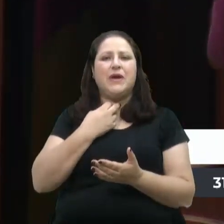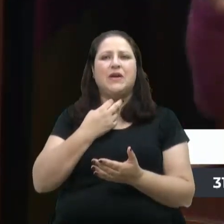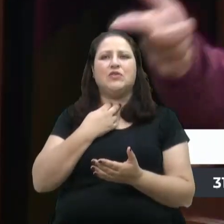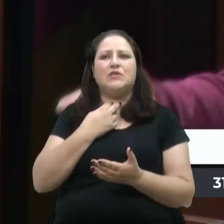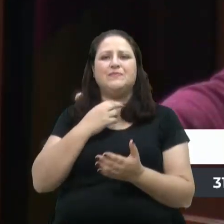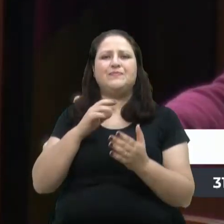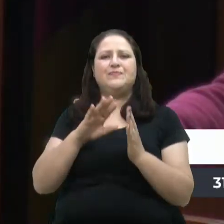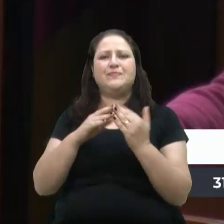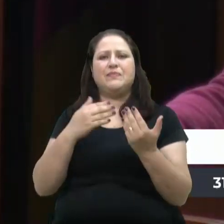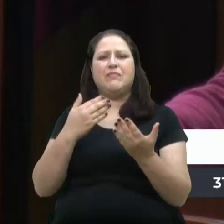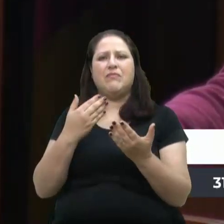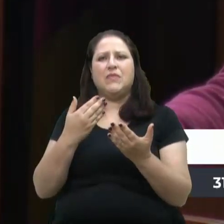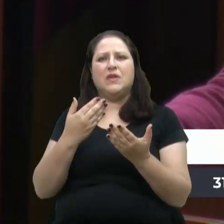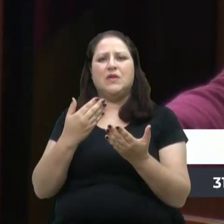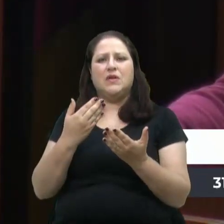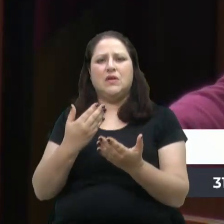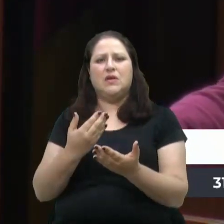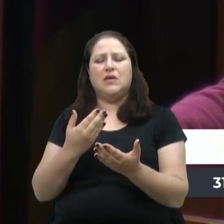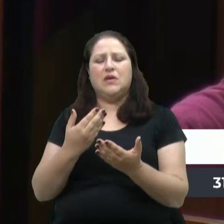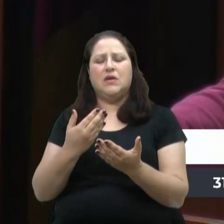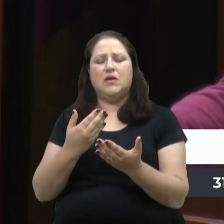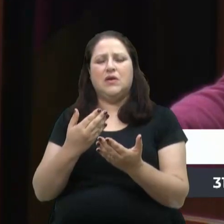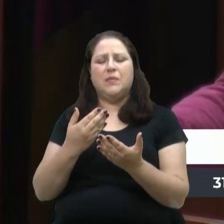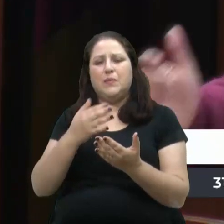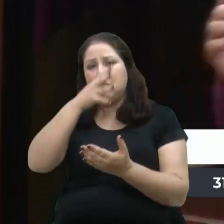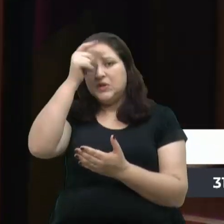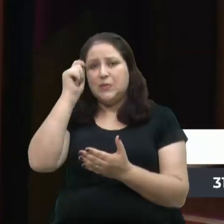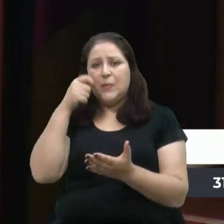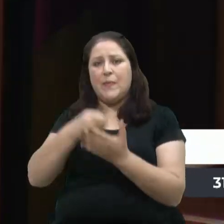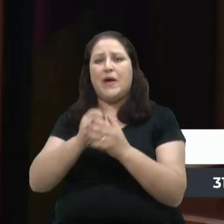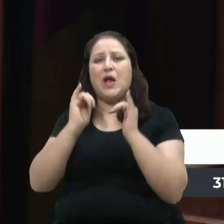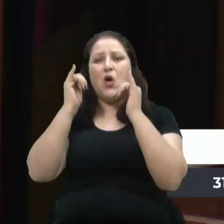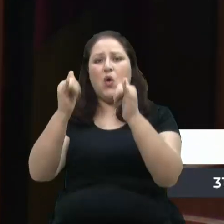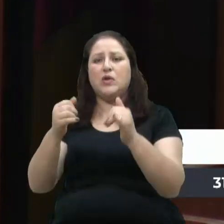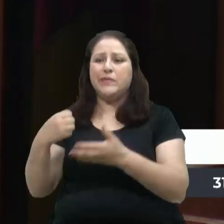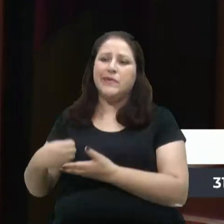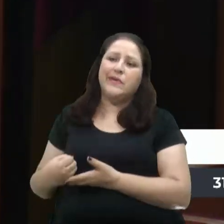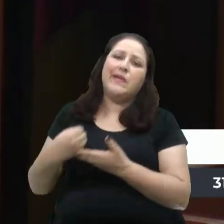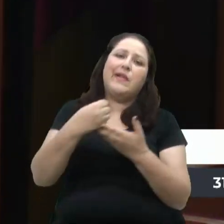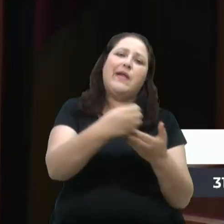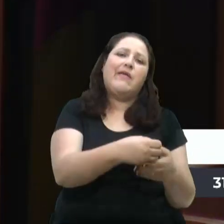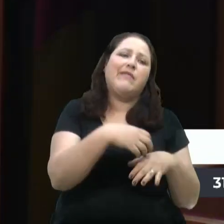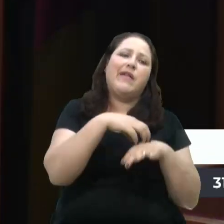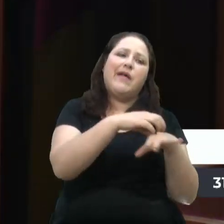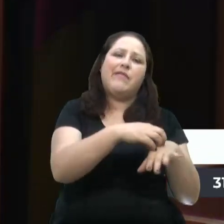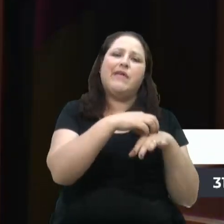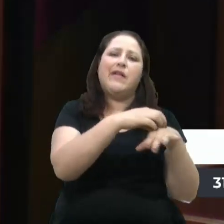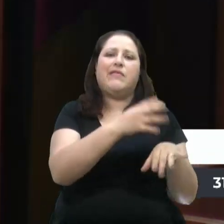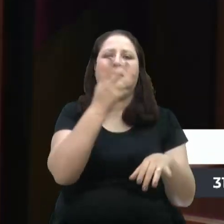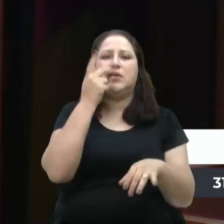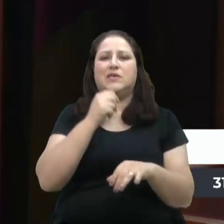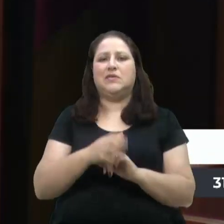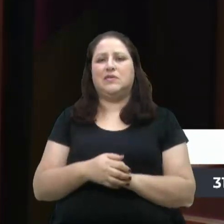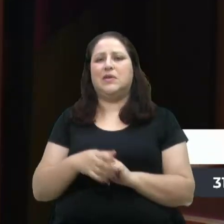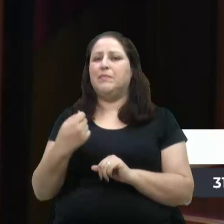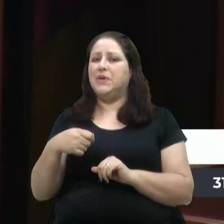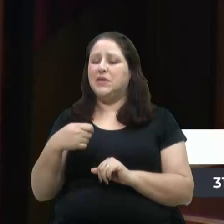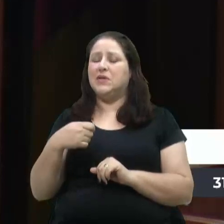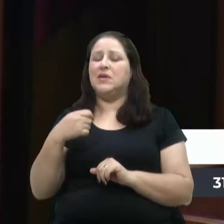ou o município tem que pagar gastar dinheiro com transporte então bom primeiro nós temos que distinguir essa essa questão saber